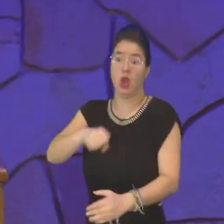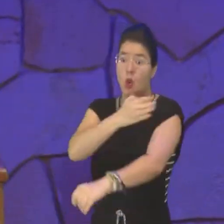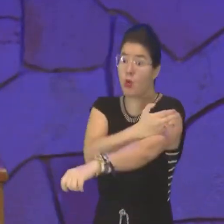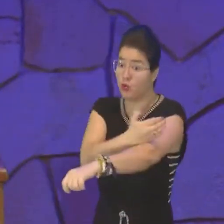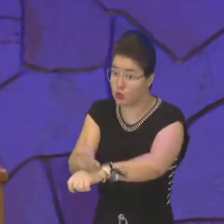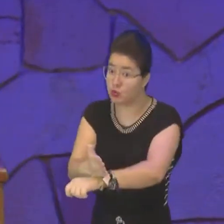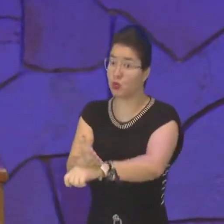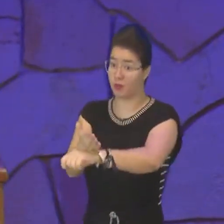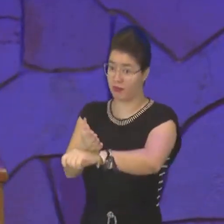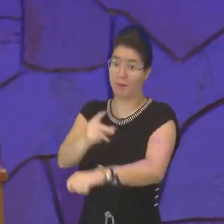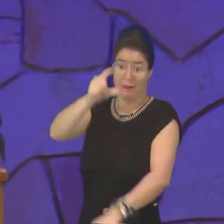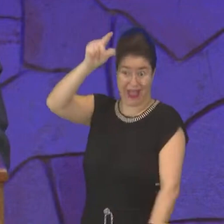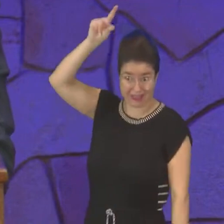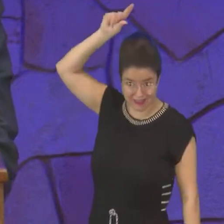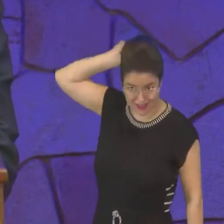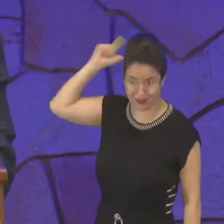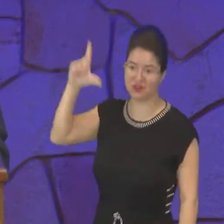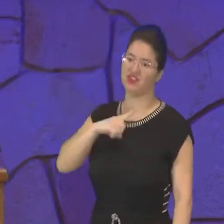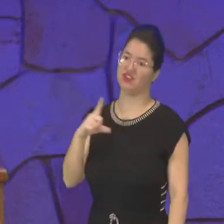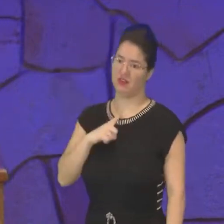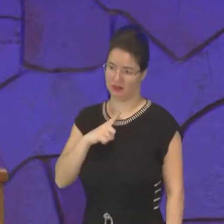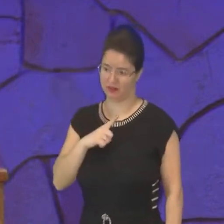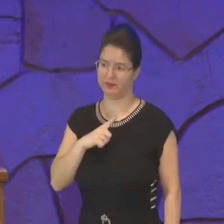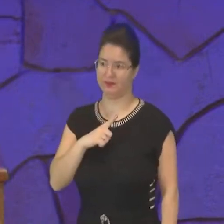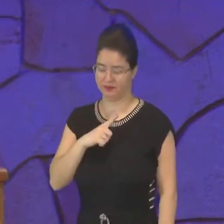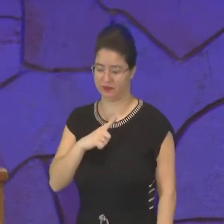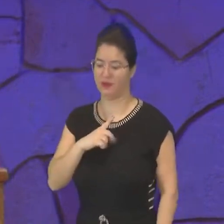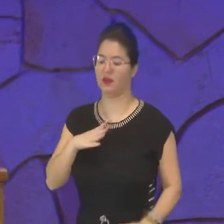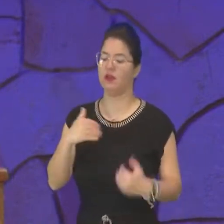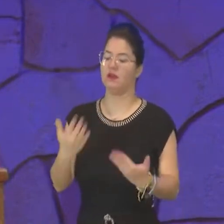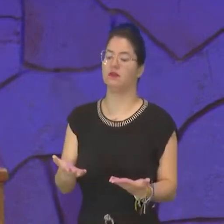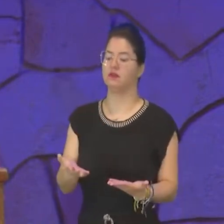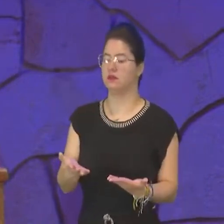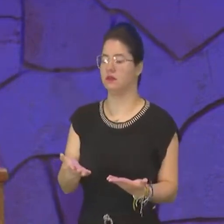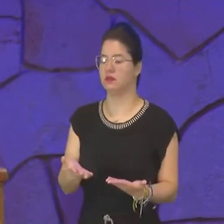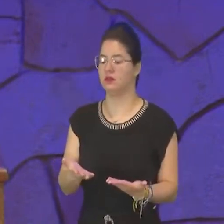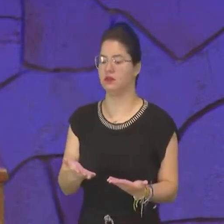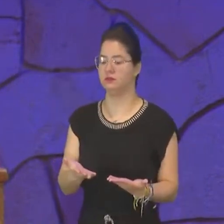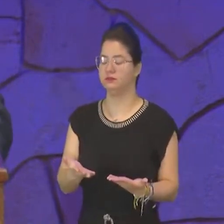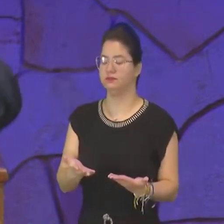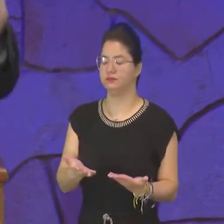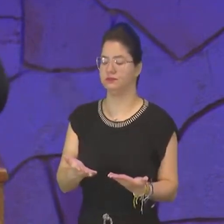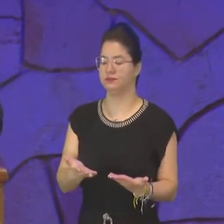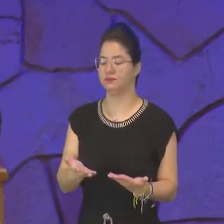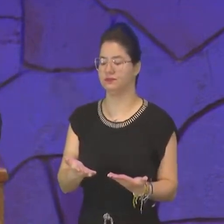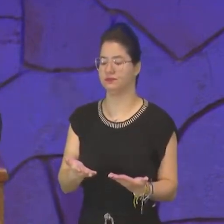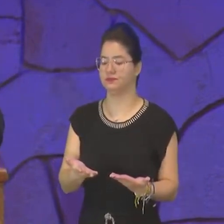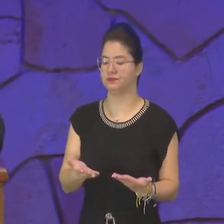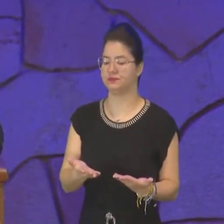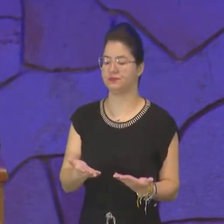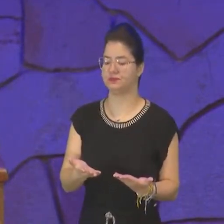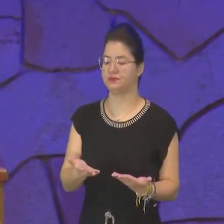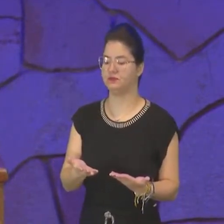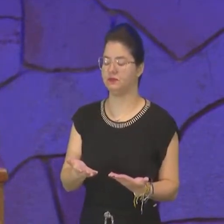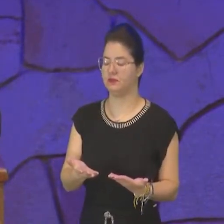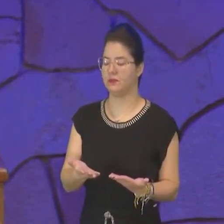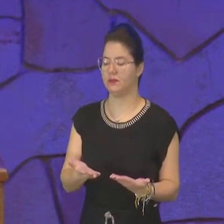aquela mulher que, possuindo uma prática sexual estranha ao